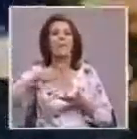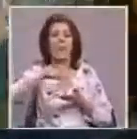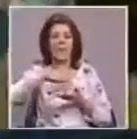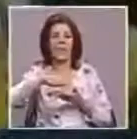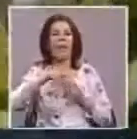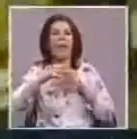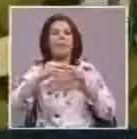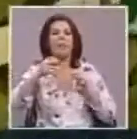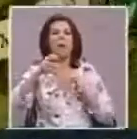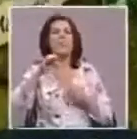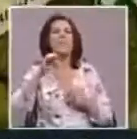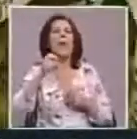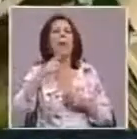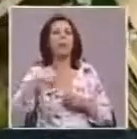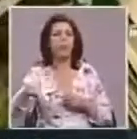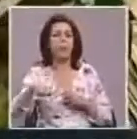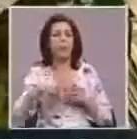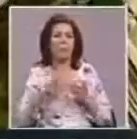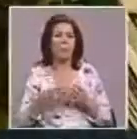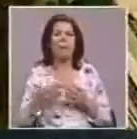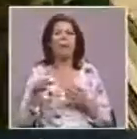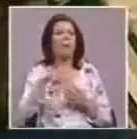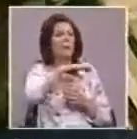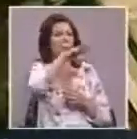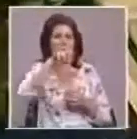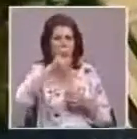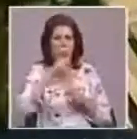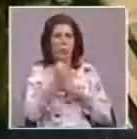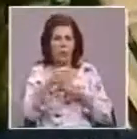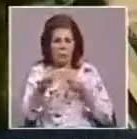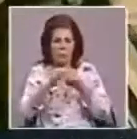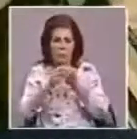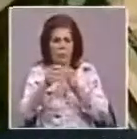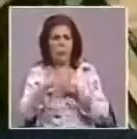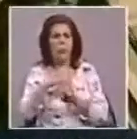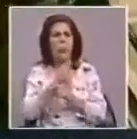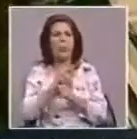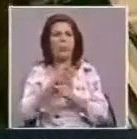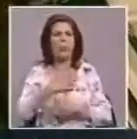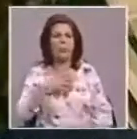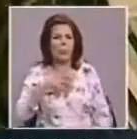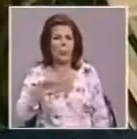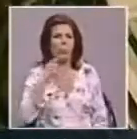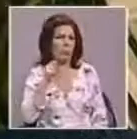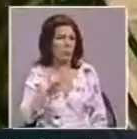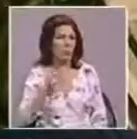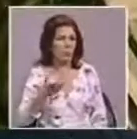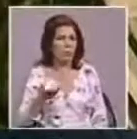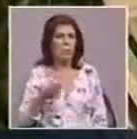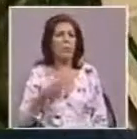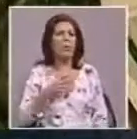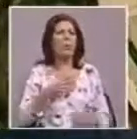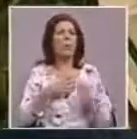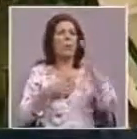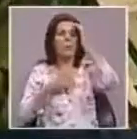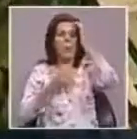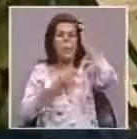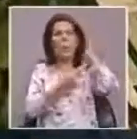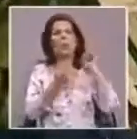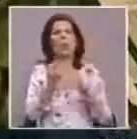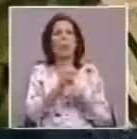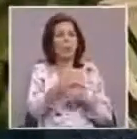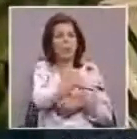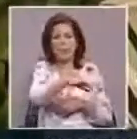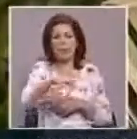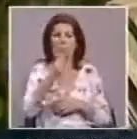pinhões. As pessoas têm noção de que estes molhos podem ser feitos com produtos portugueses? Sim, penso que sim. A maior parte dos produtos,